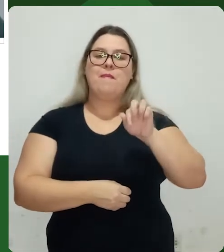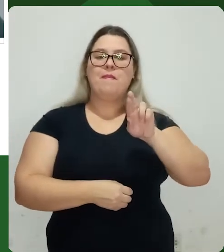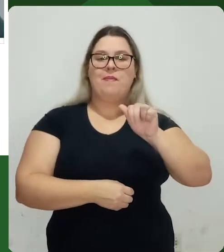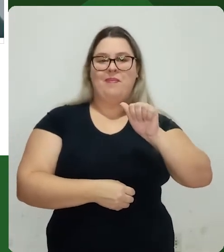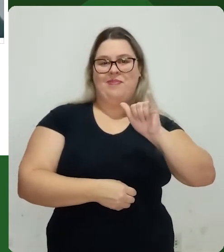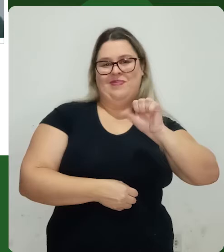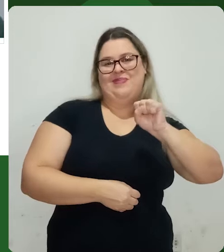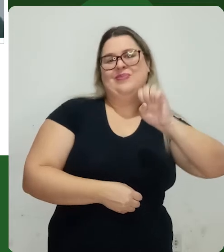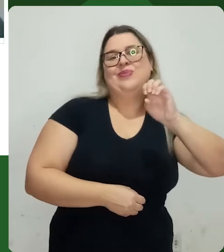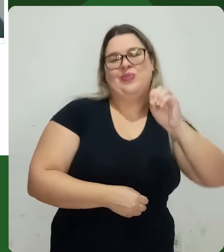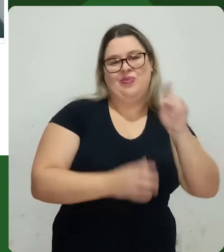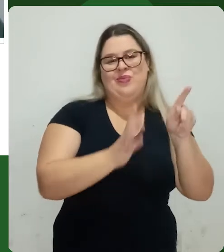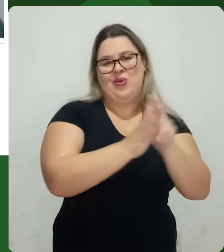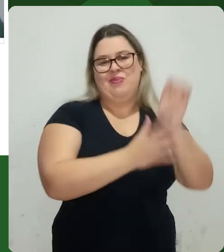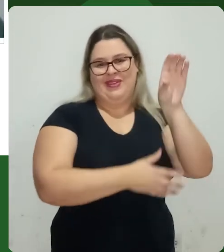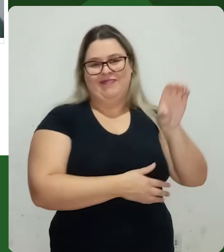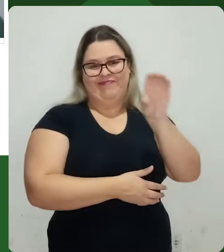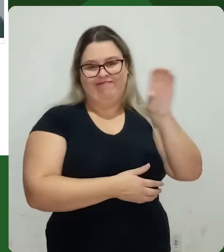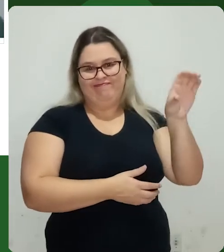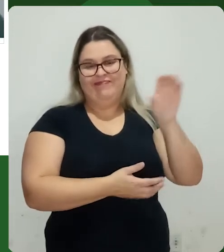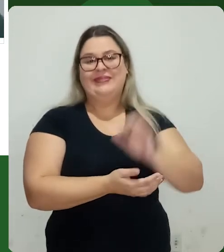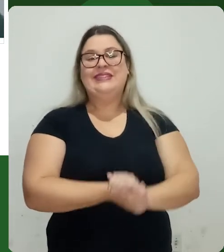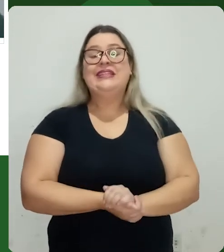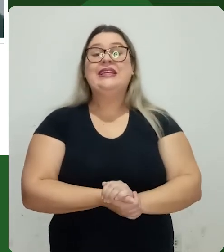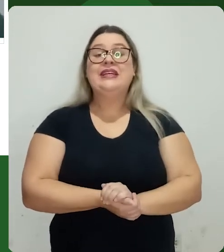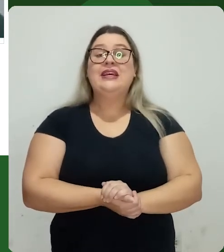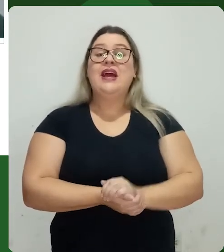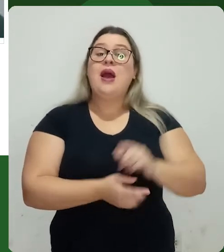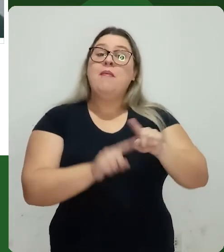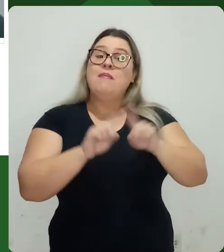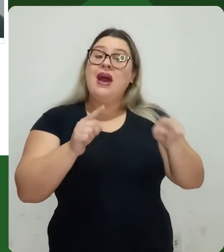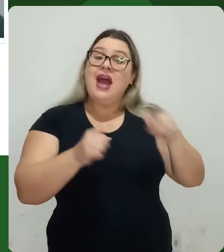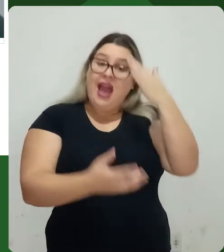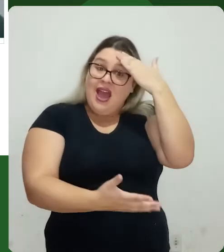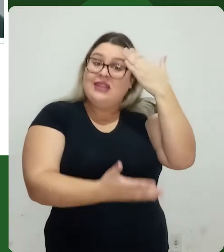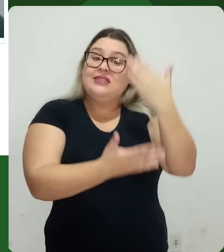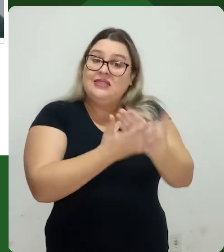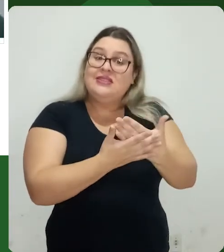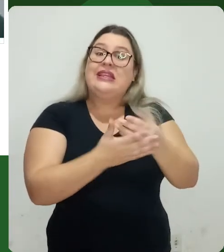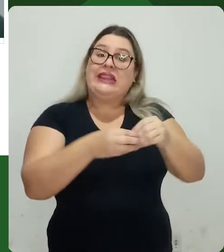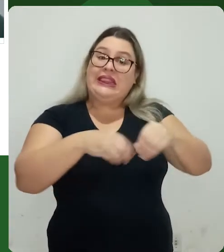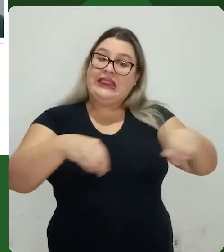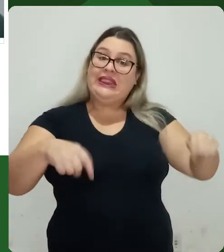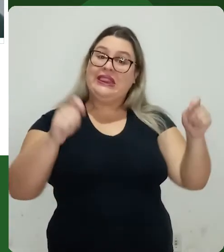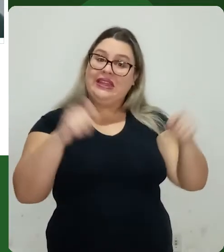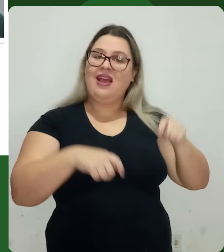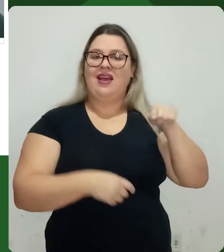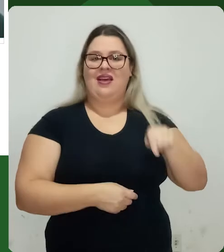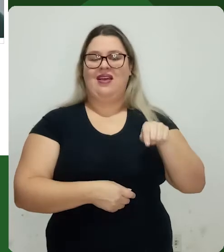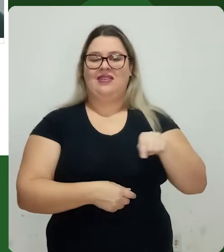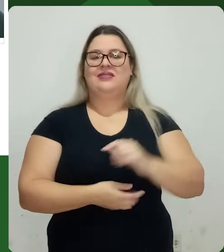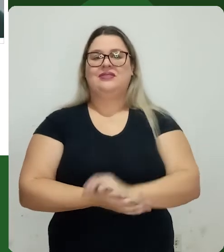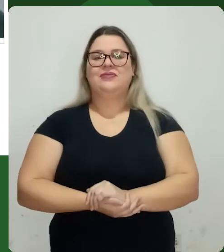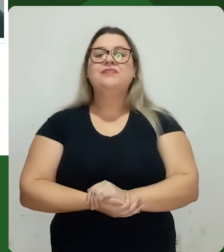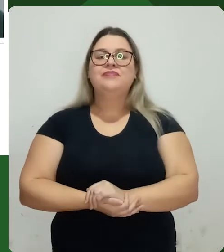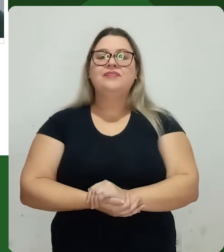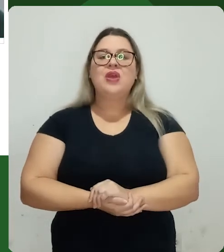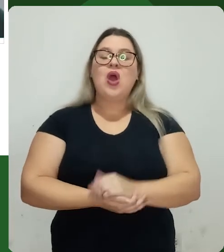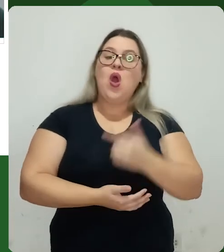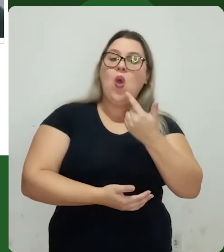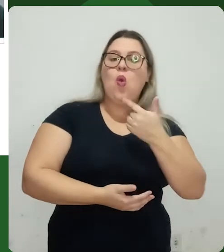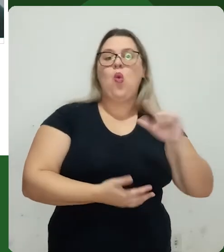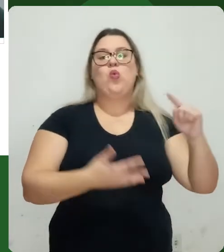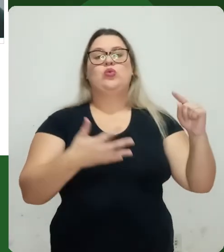próxima ao paraíso da concepção cristã, por exemplo. Só que eles achavam que isso poderia existir na Terra. Tá?